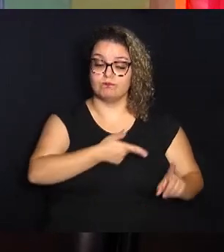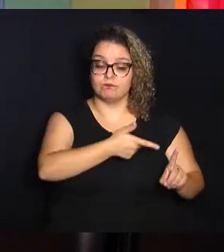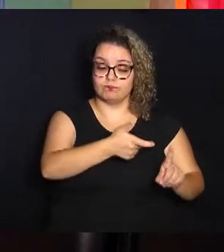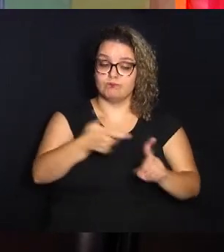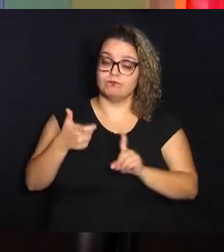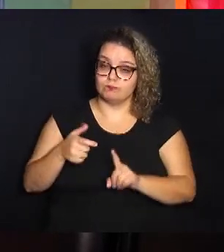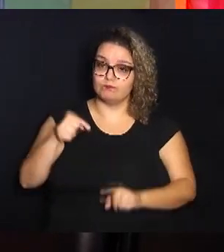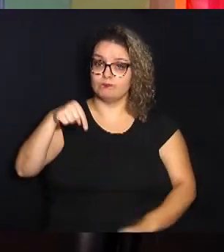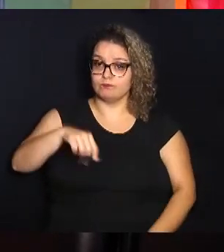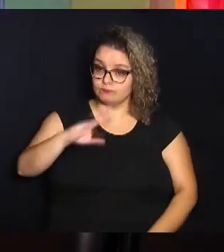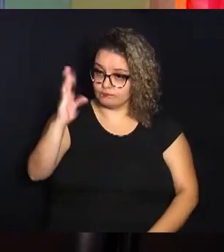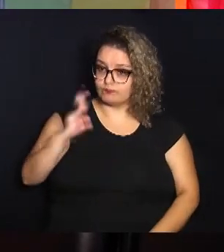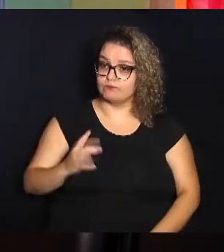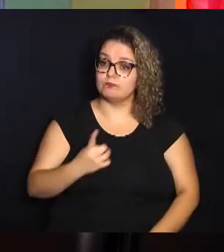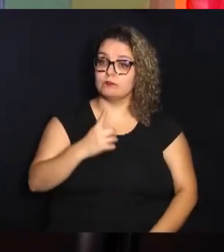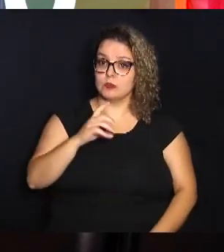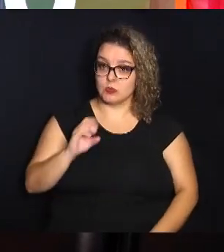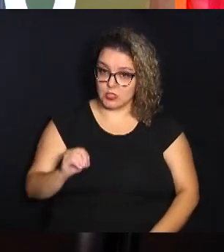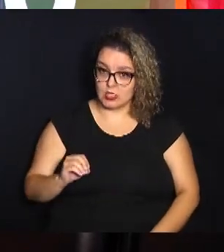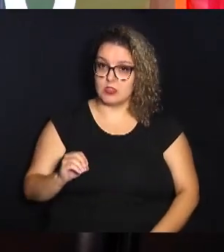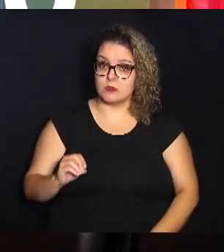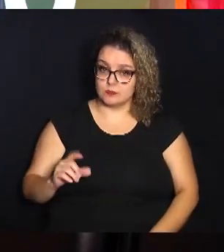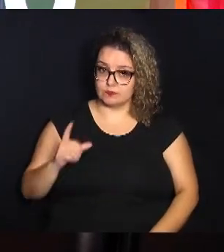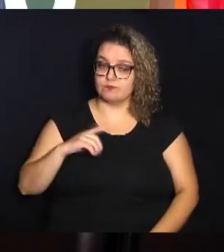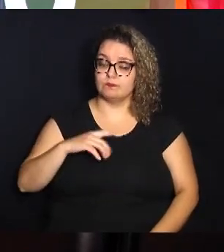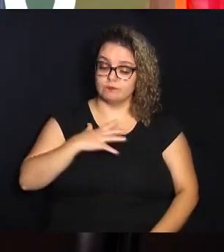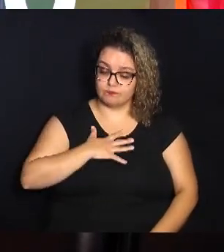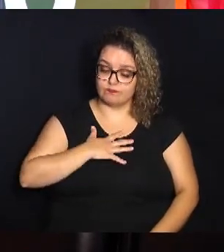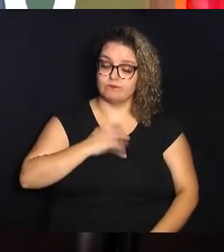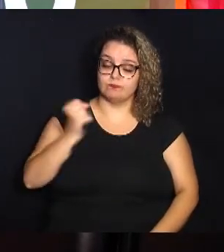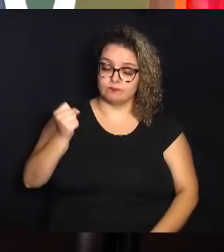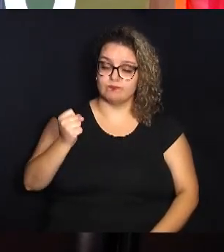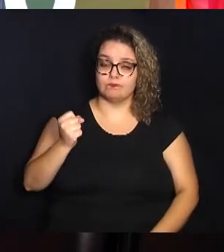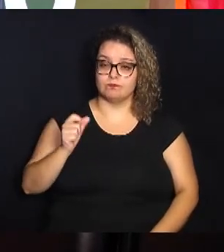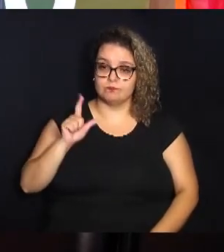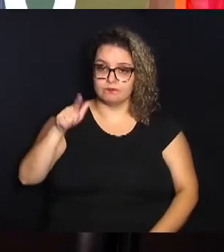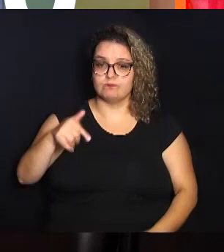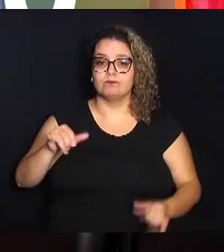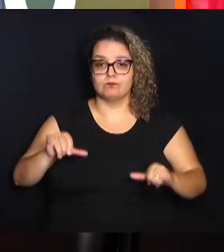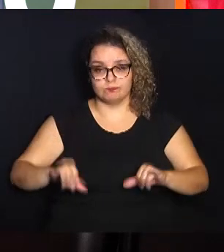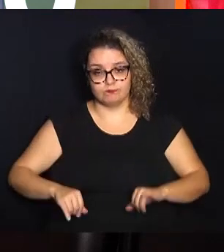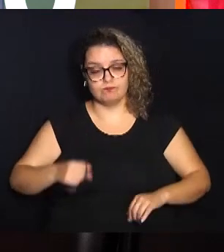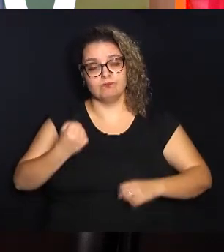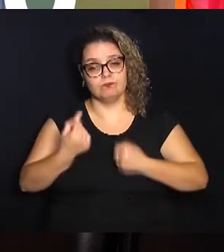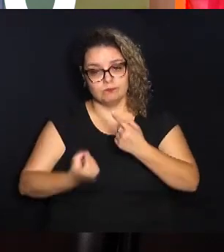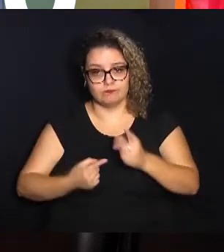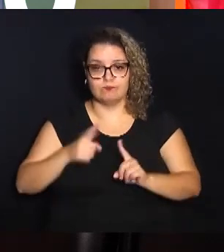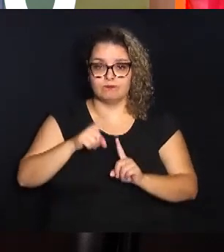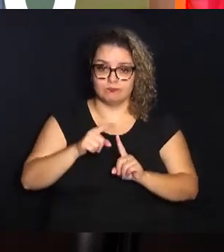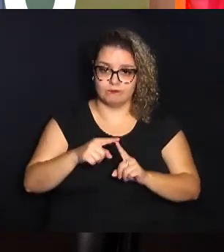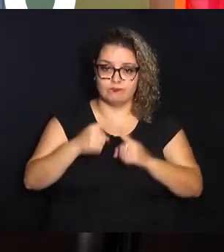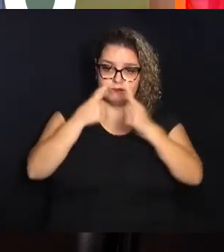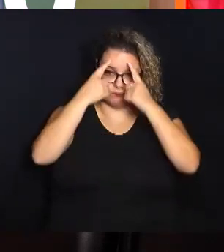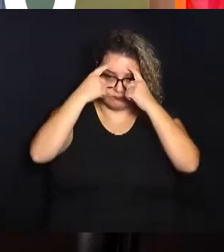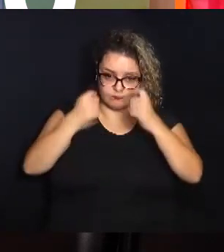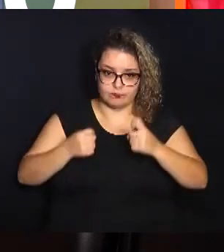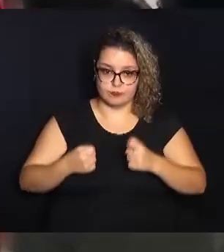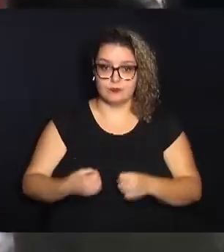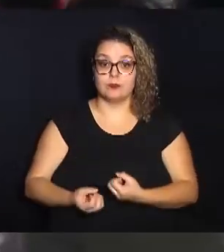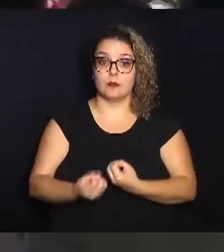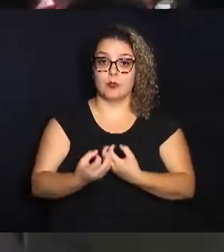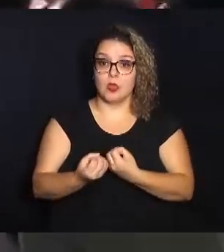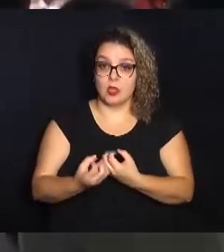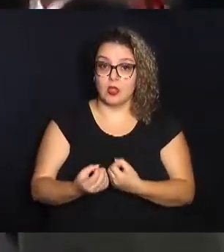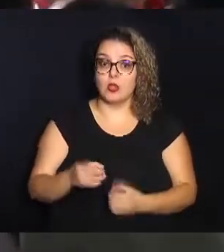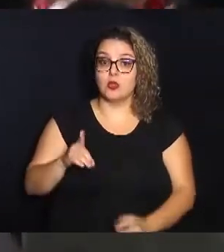assassinadas no Brasil e 10 cometeram suicídio após sofrer algum tipo de violência